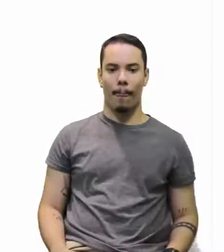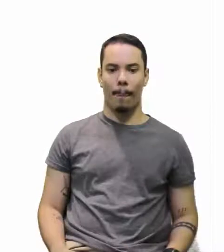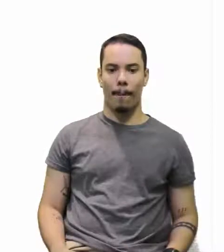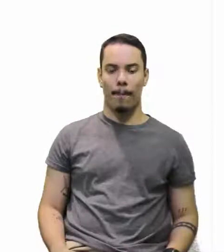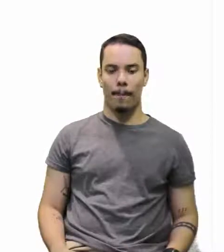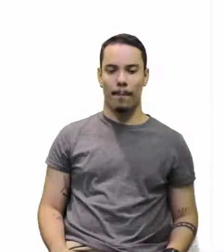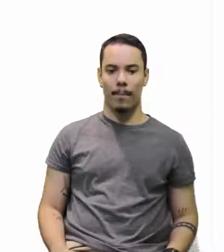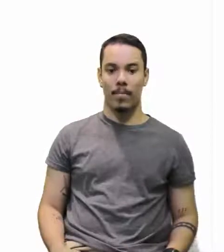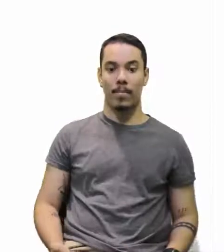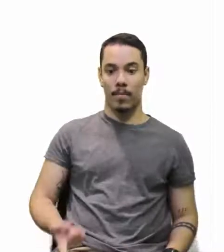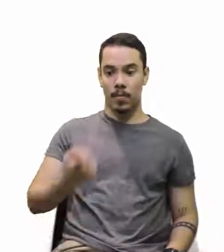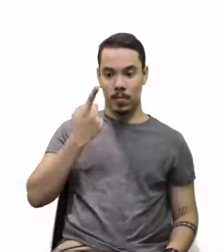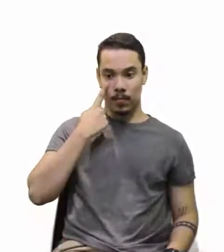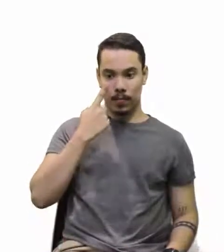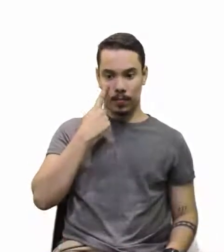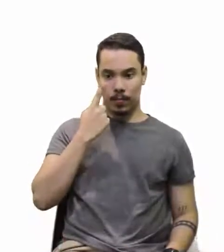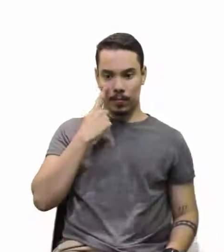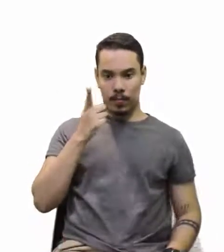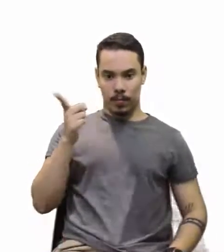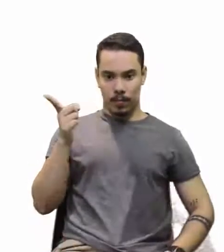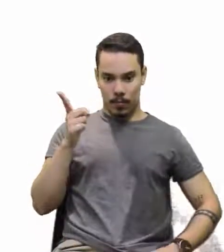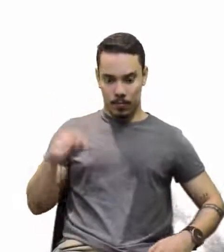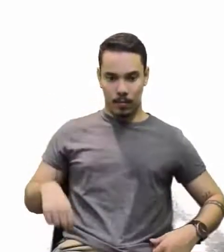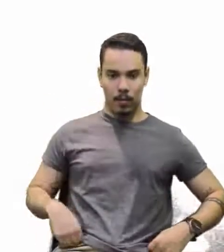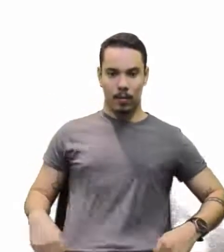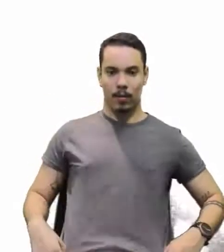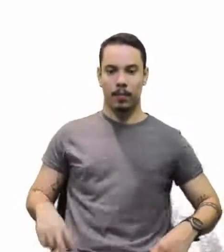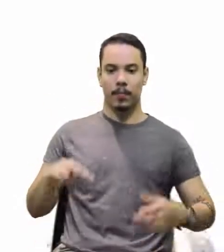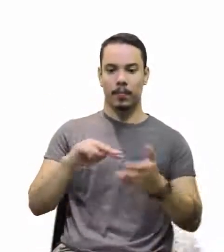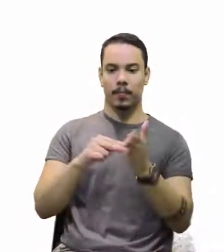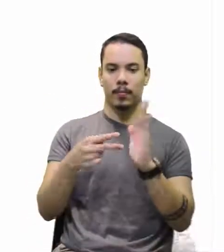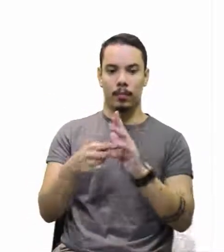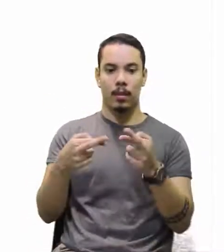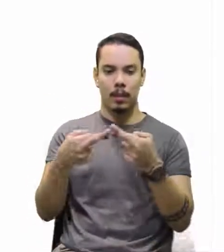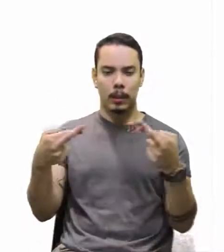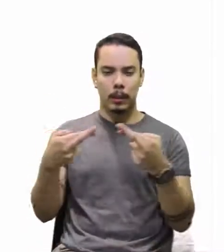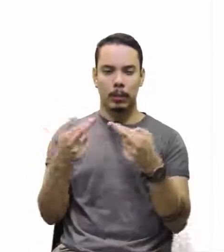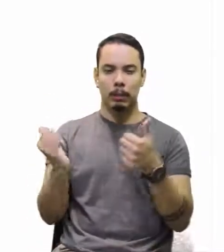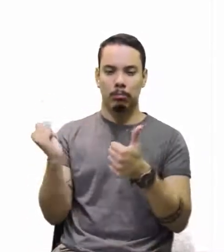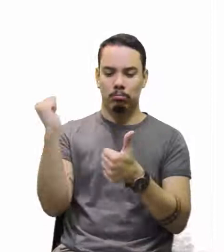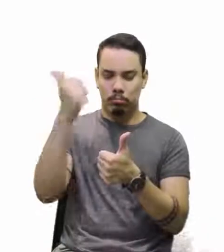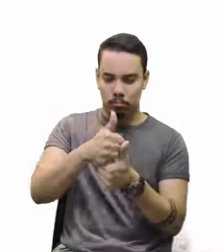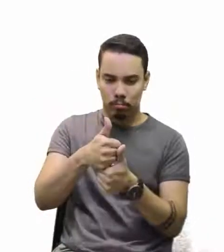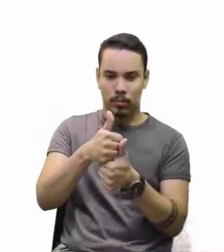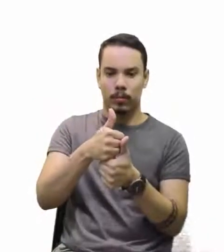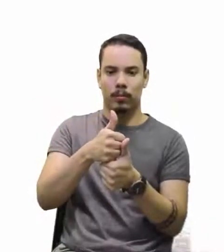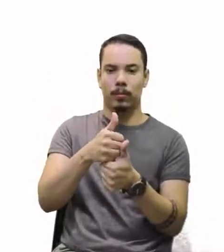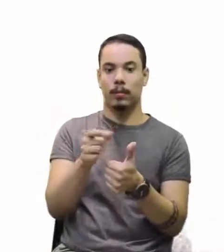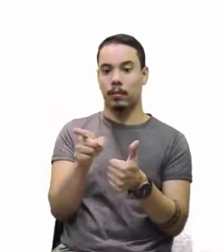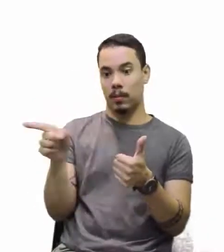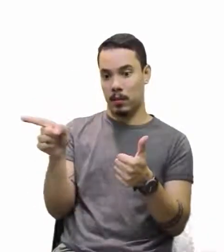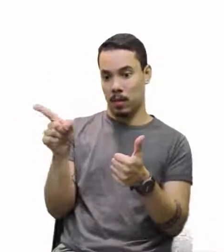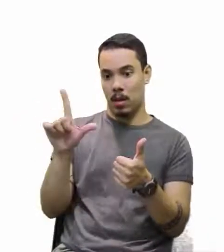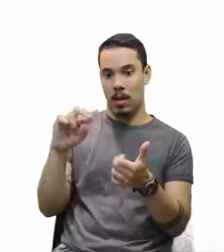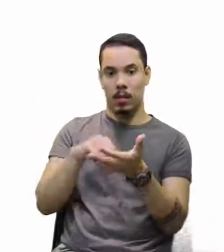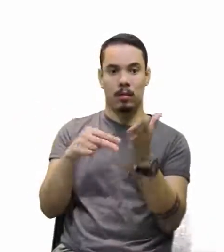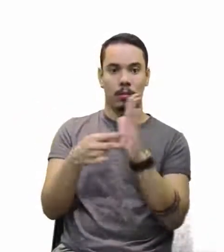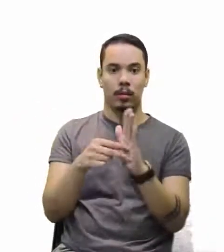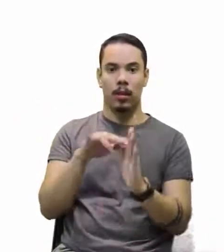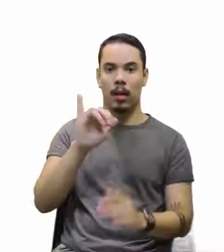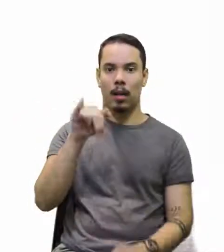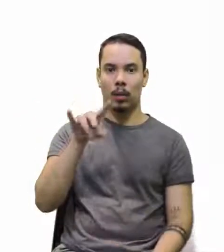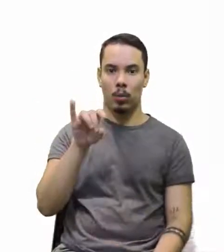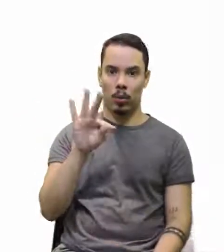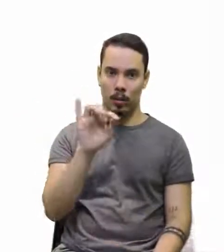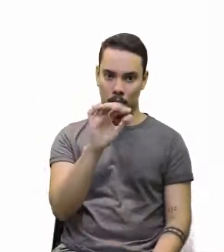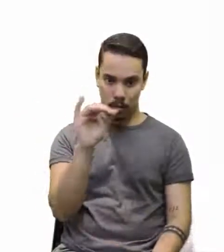resistor, indutor, isso aqui é a resistência, aqui é a indutância, certo?